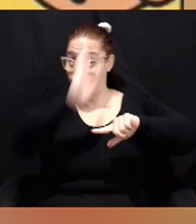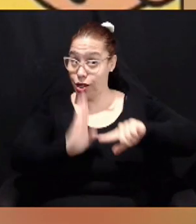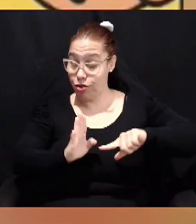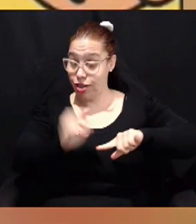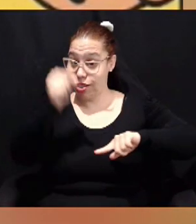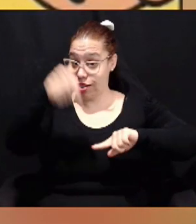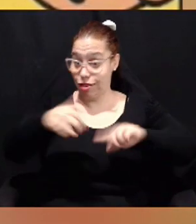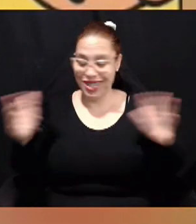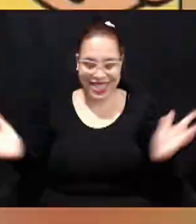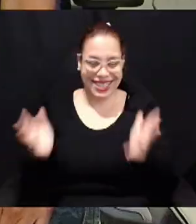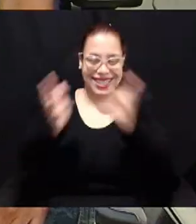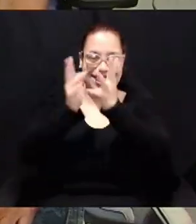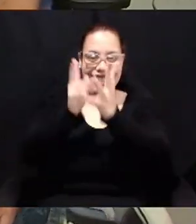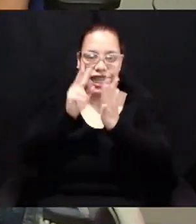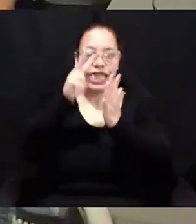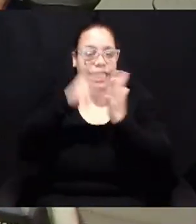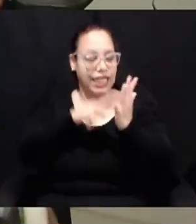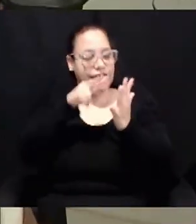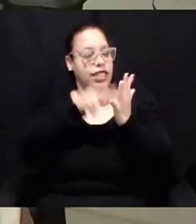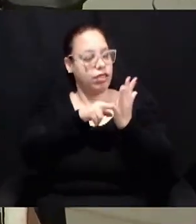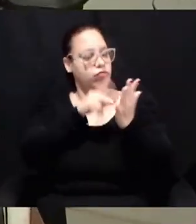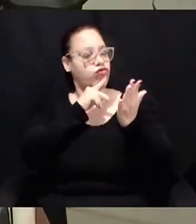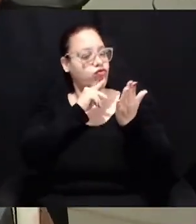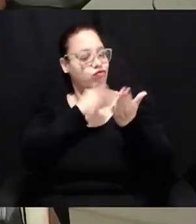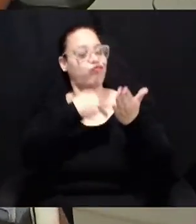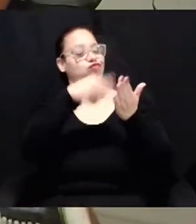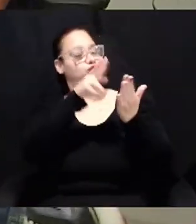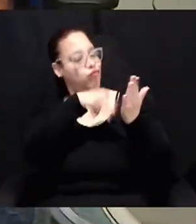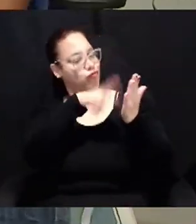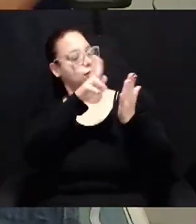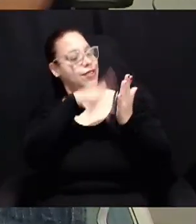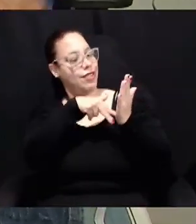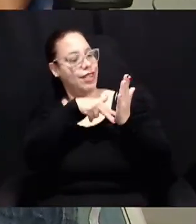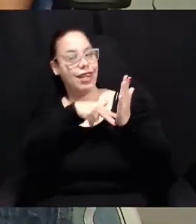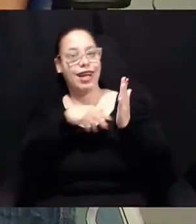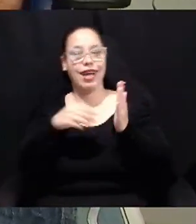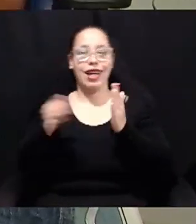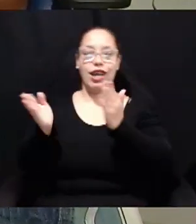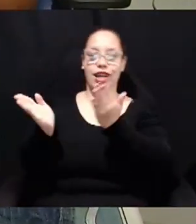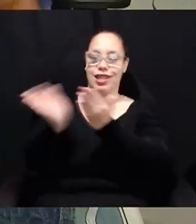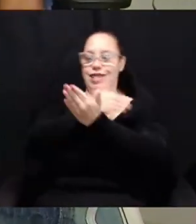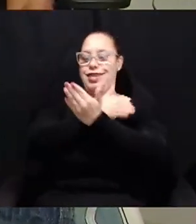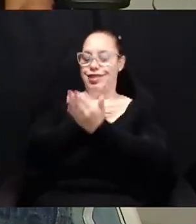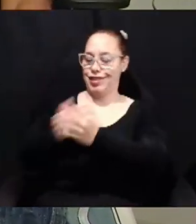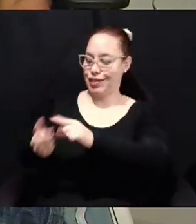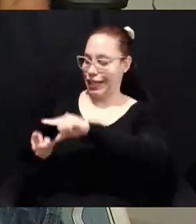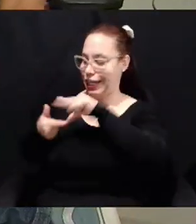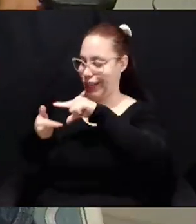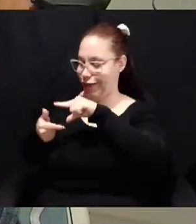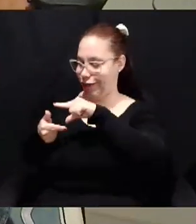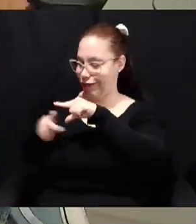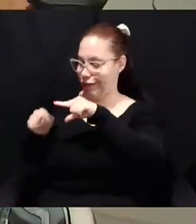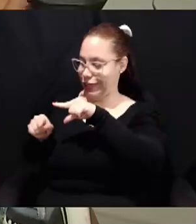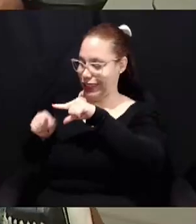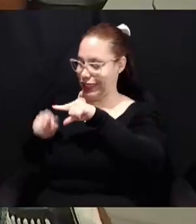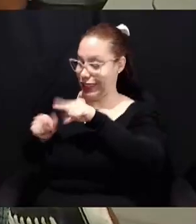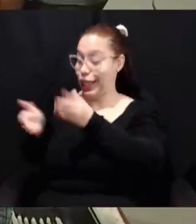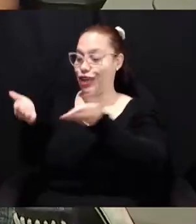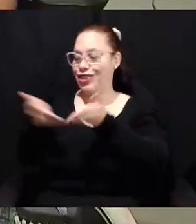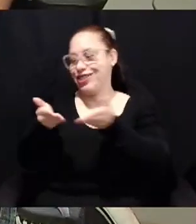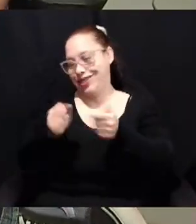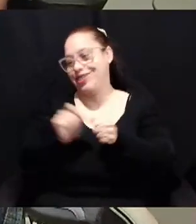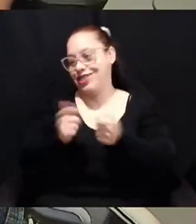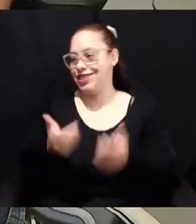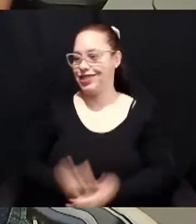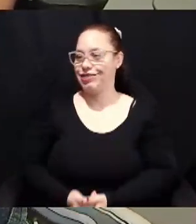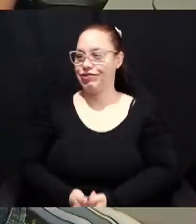as crianças a ler, né? Eu sempre fui a criança que lia a última página, assim. Eu gostava da tirinha. Você pode ver que eu faço tirinha até hoje, né? Porque as histórias em